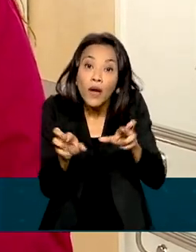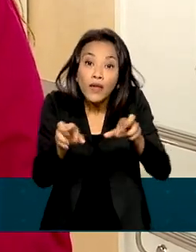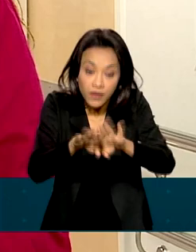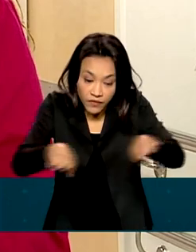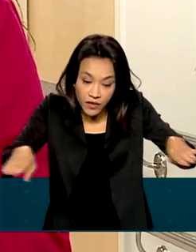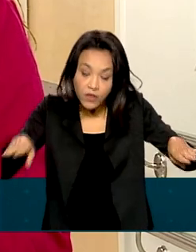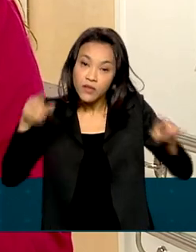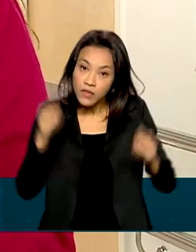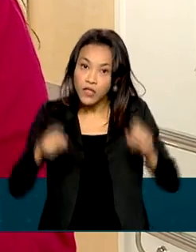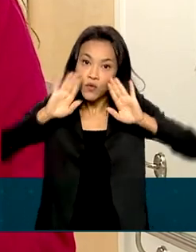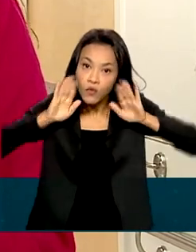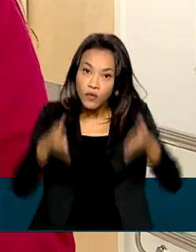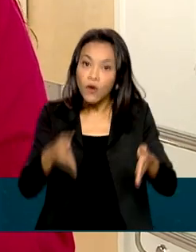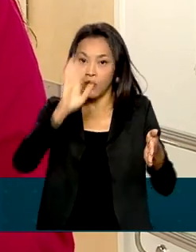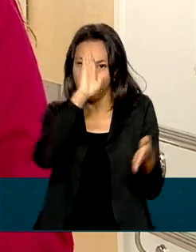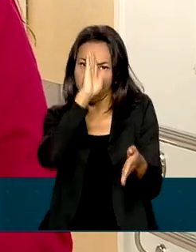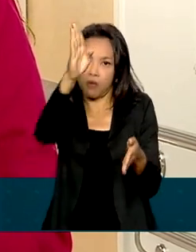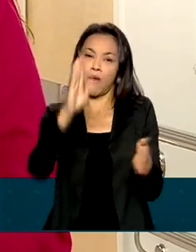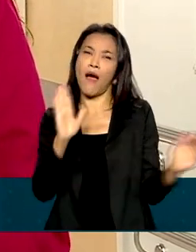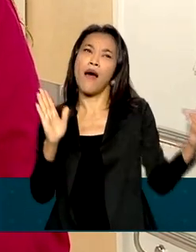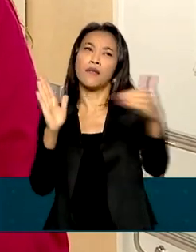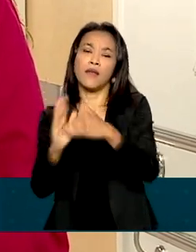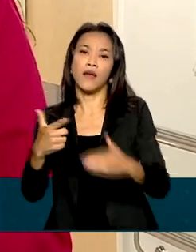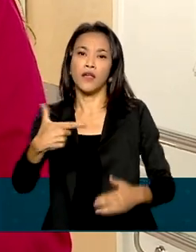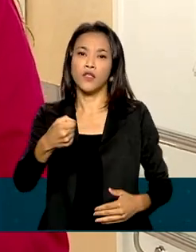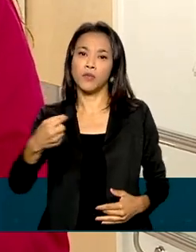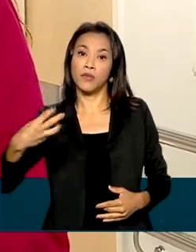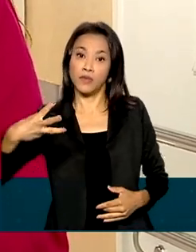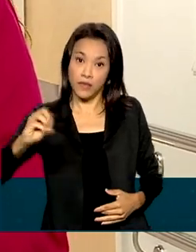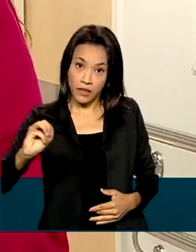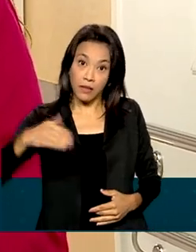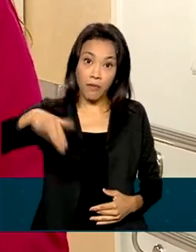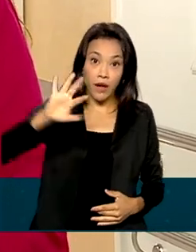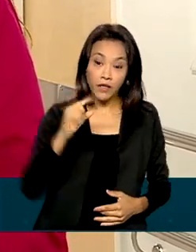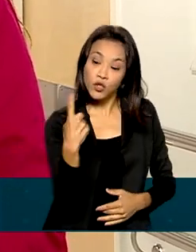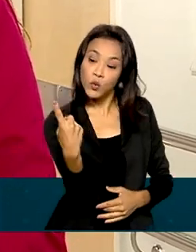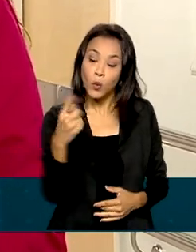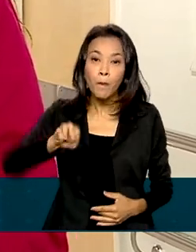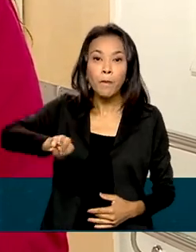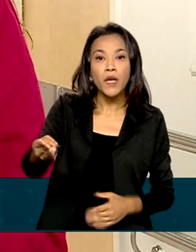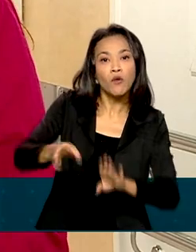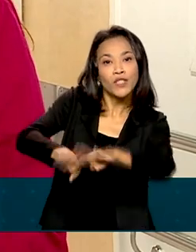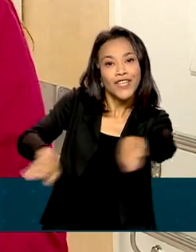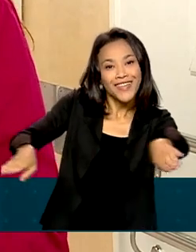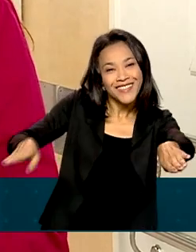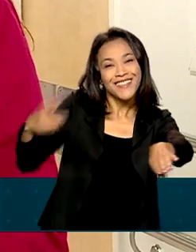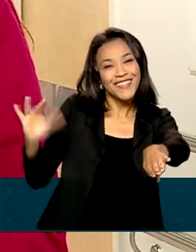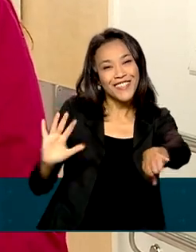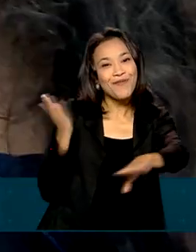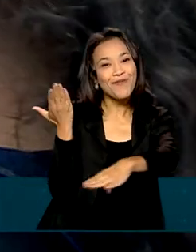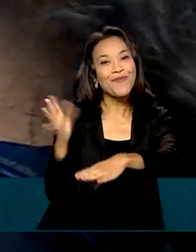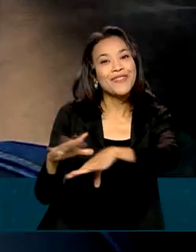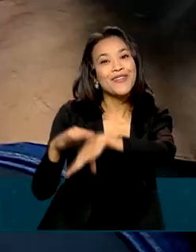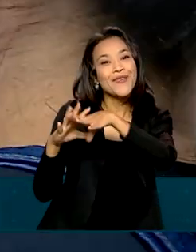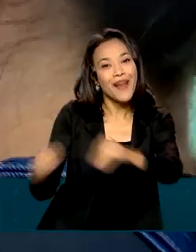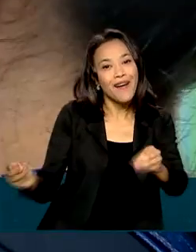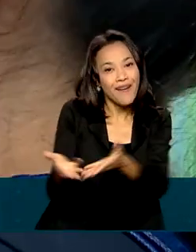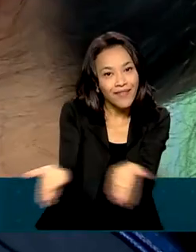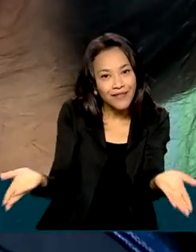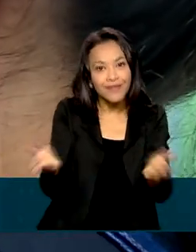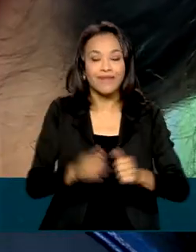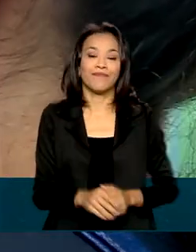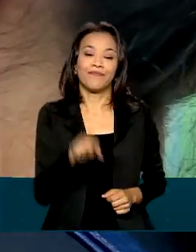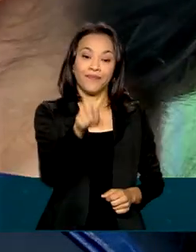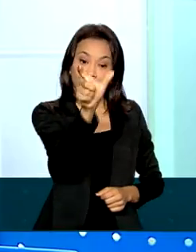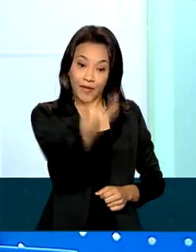prioridade mundial, para que até 2030, mais de 1 milhão de crianças sejam salvas. Segundo o Instituto Nacional